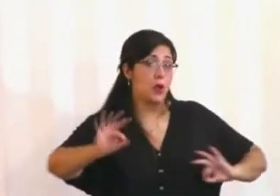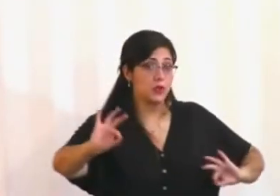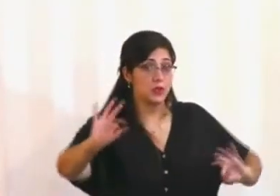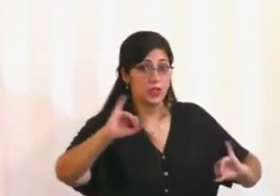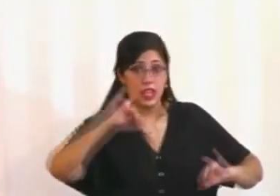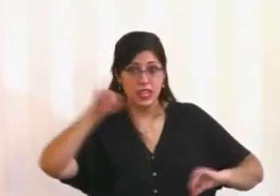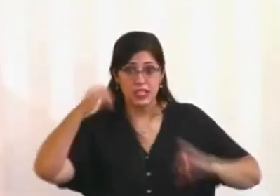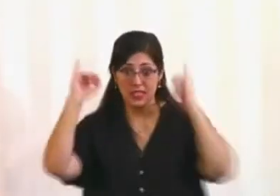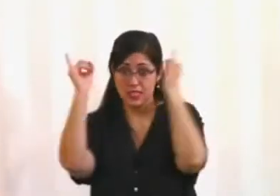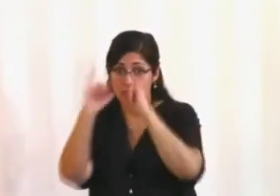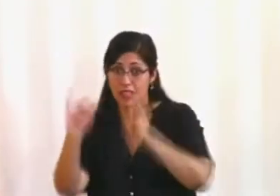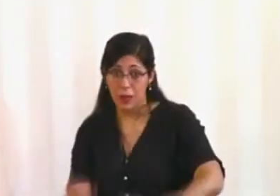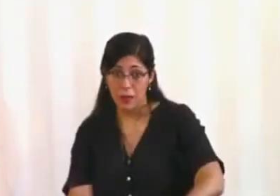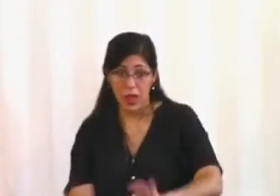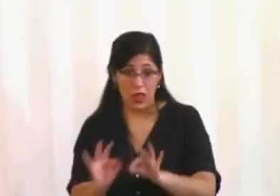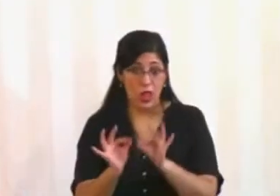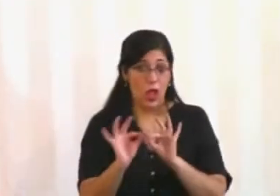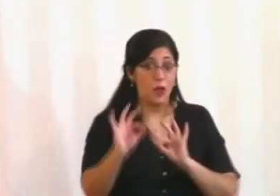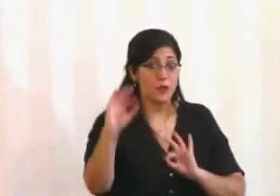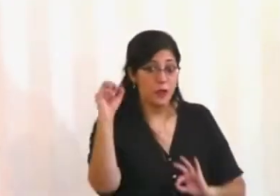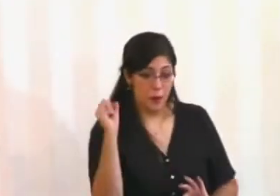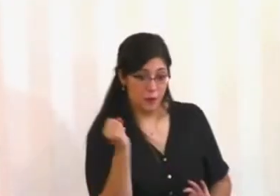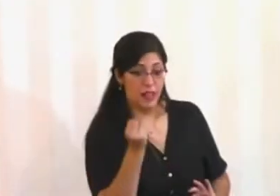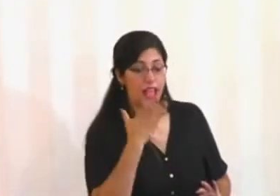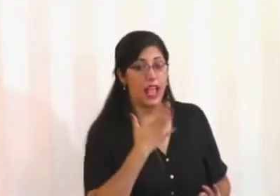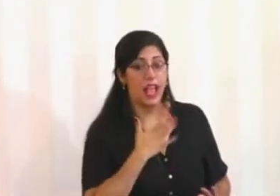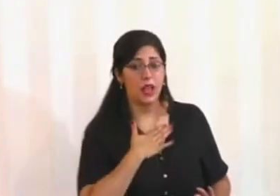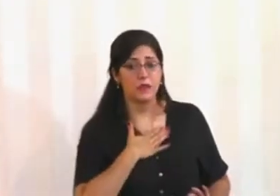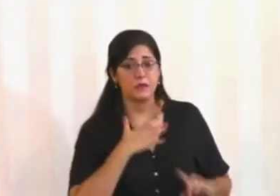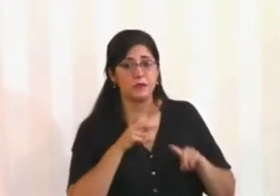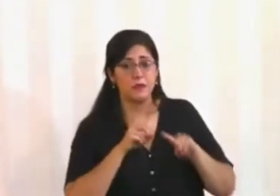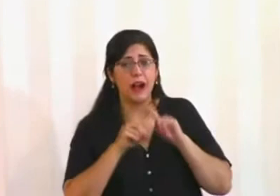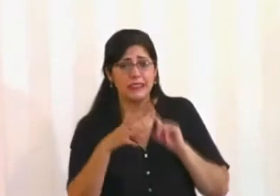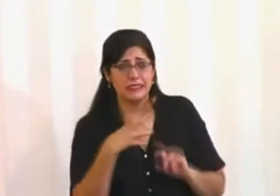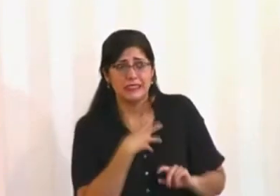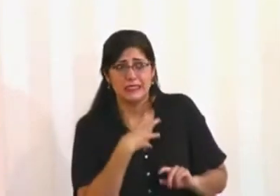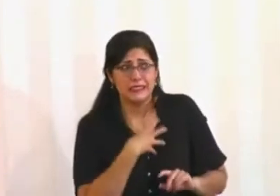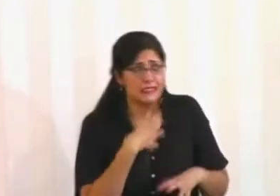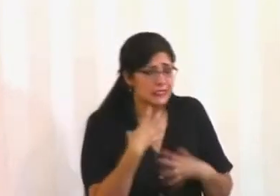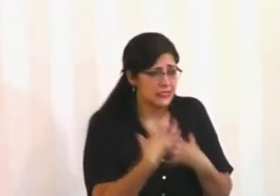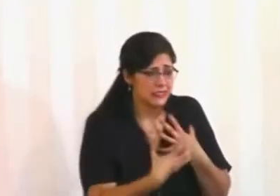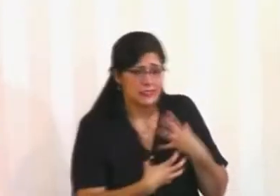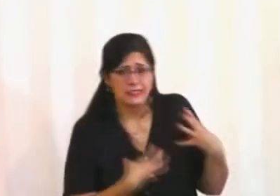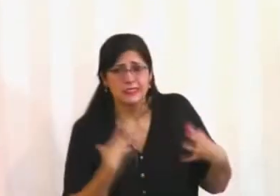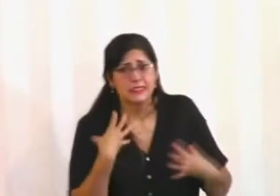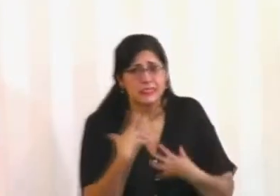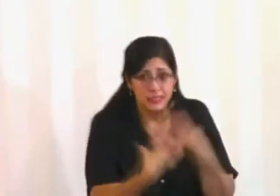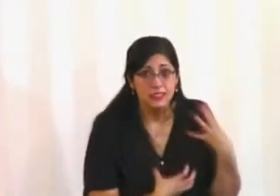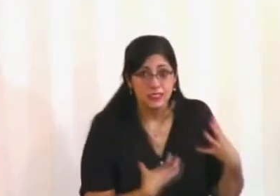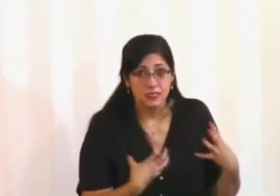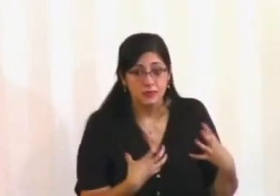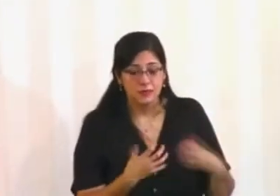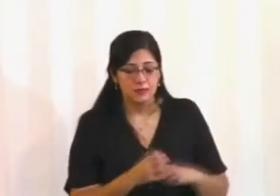ali, da ação de Jezabel, porque ele está agora mais para a parte sul, da região de Judá, fronteira com o